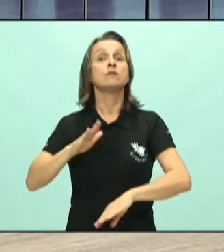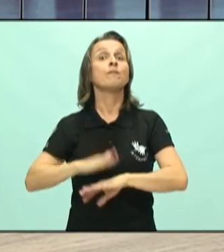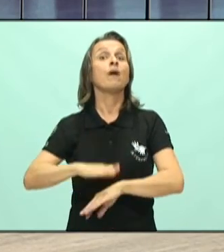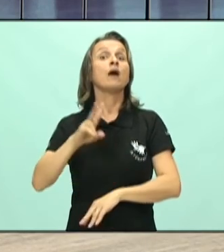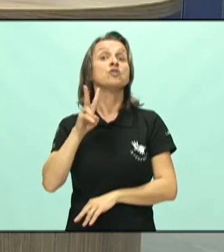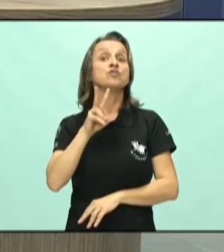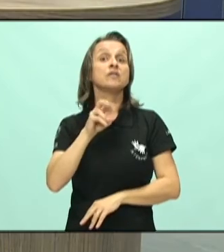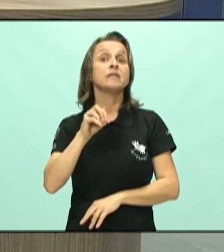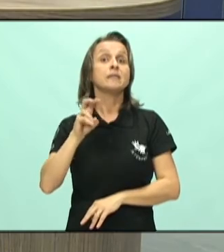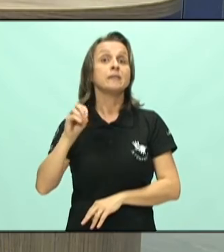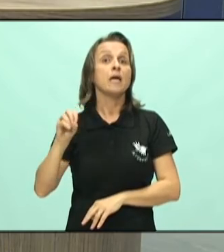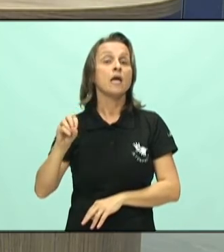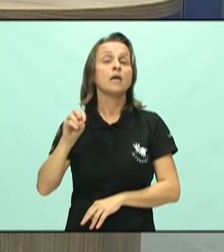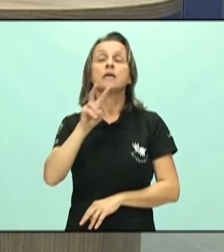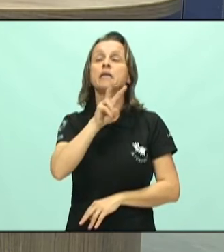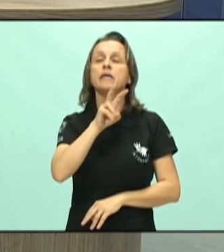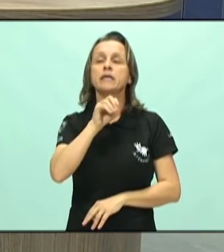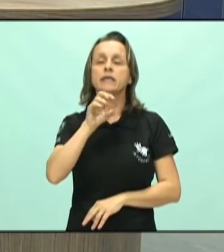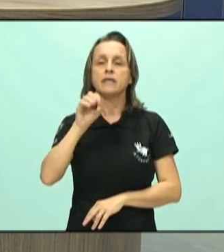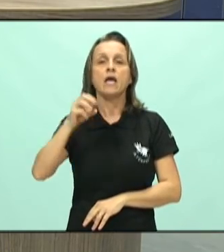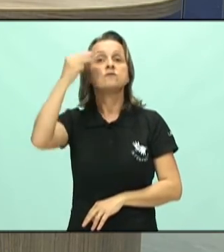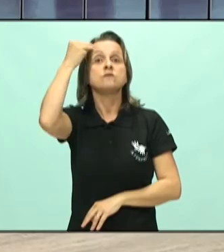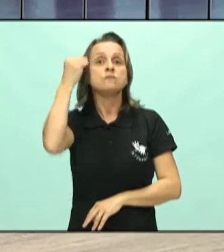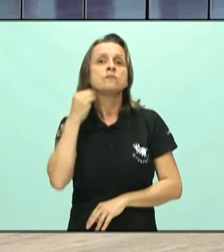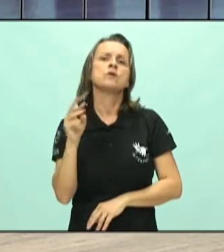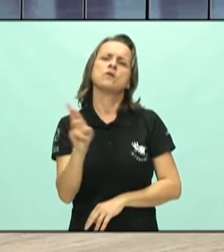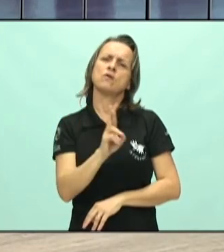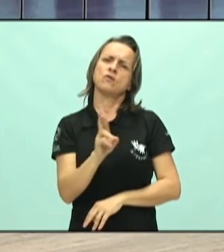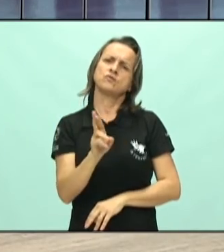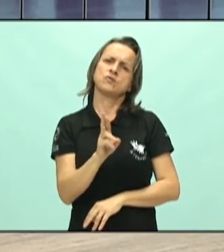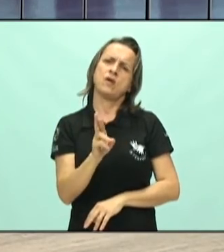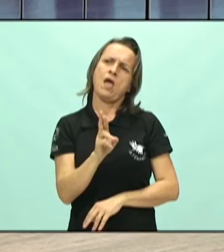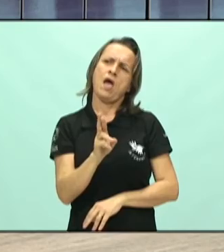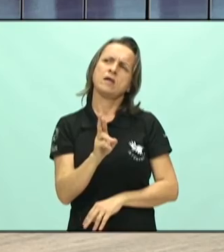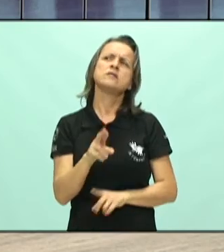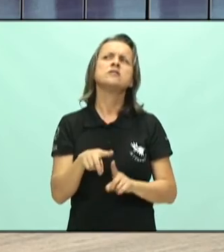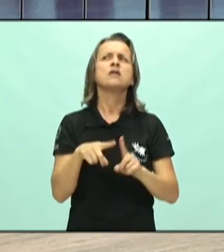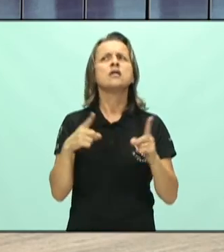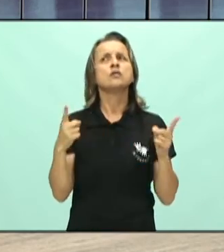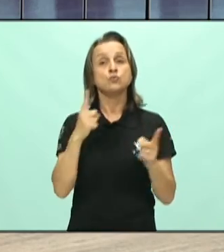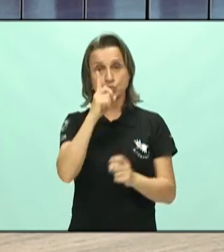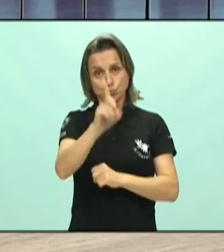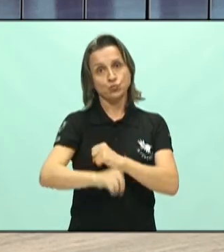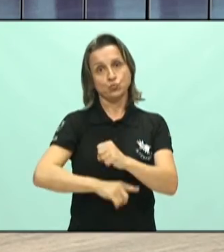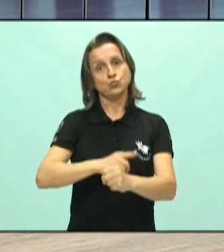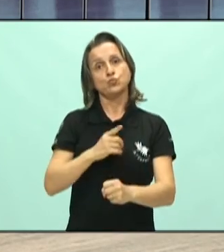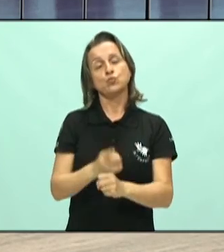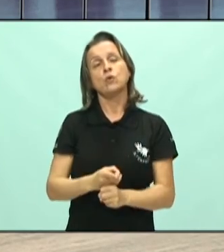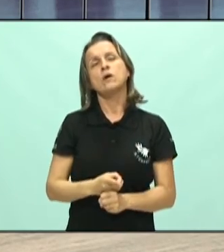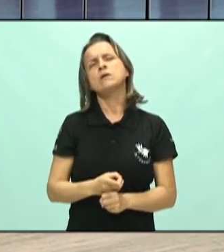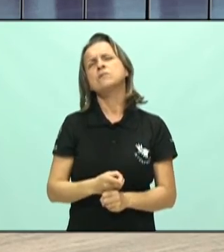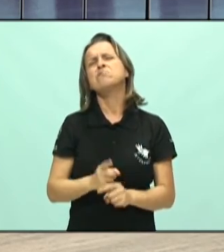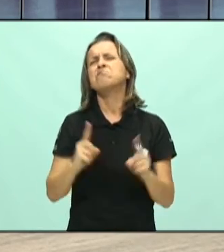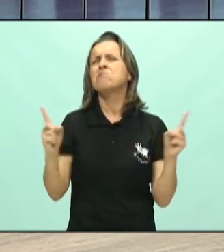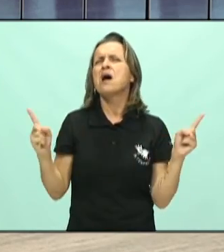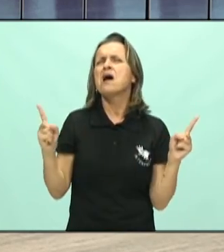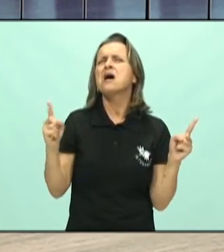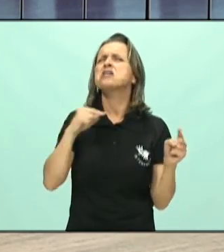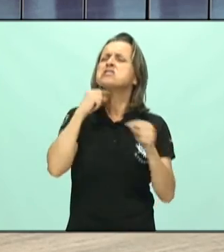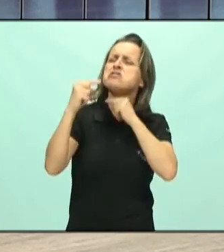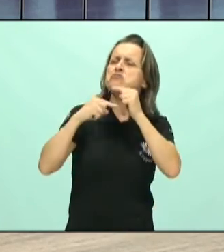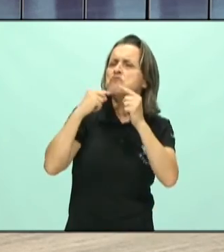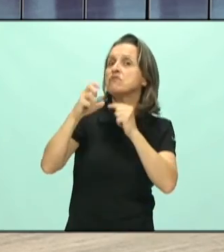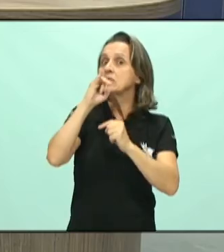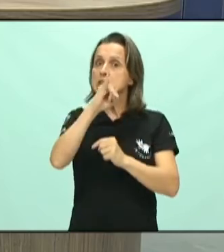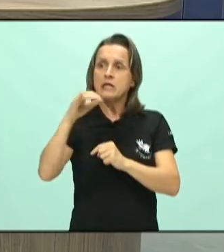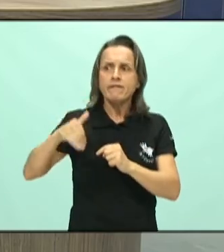500 milhões de reais. E aí vem a questão, se ele vai aumentar... No ano. Se ele vai aumentar a arrecadação,